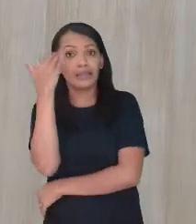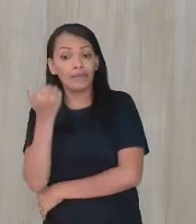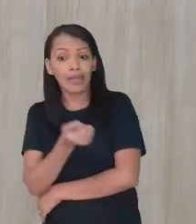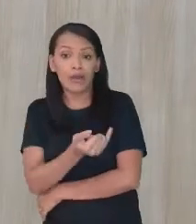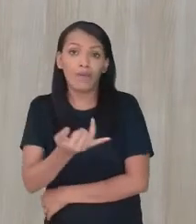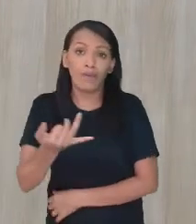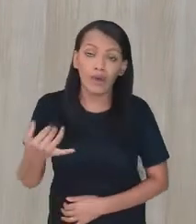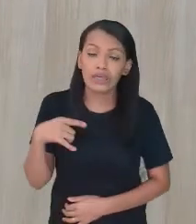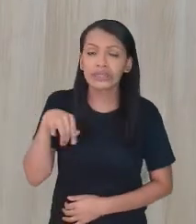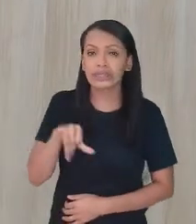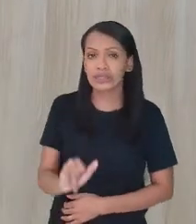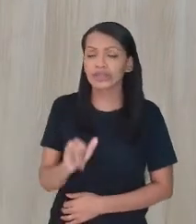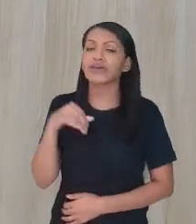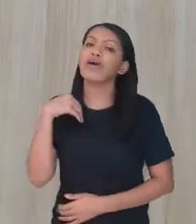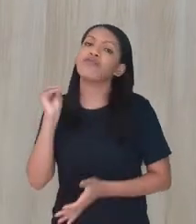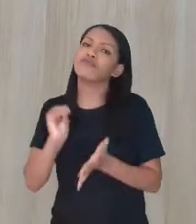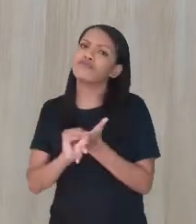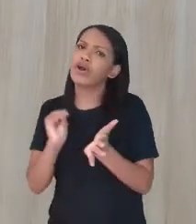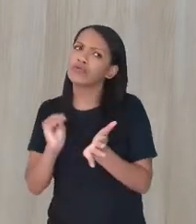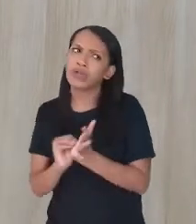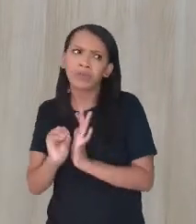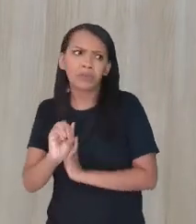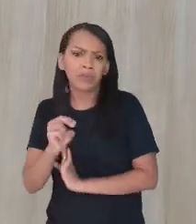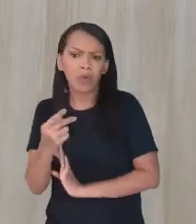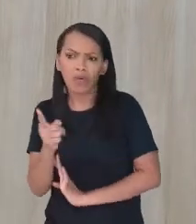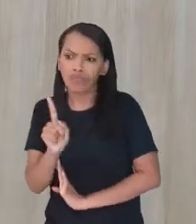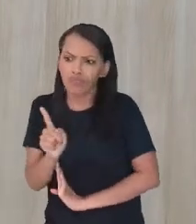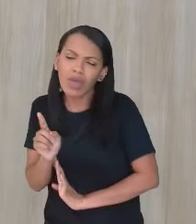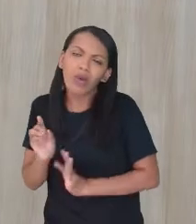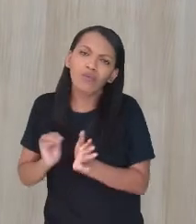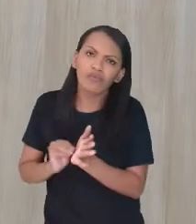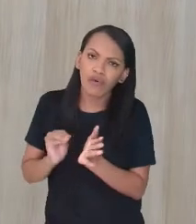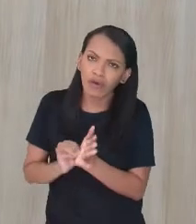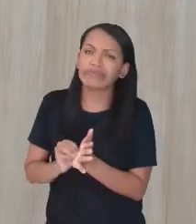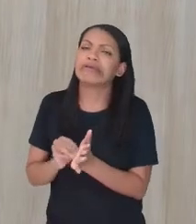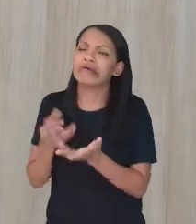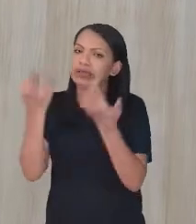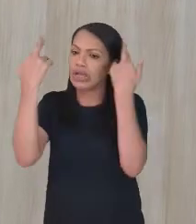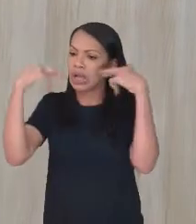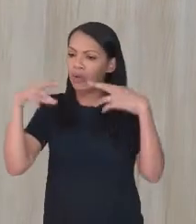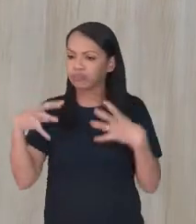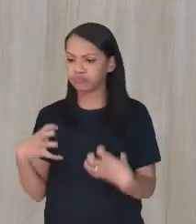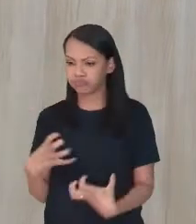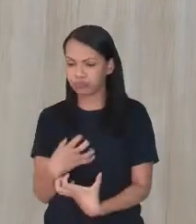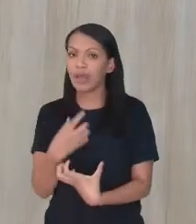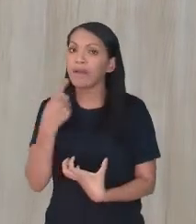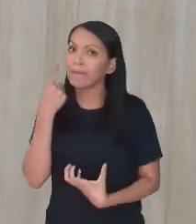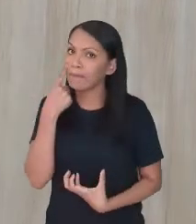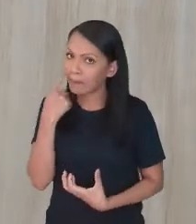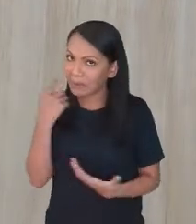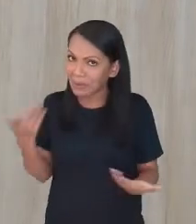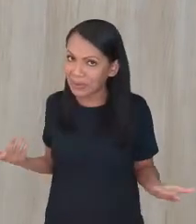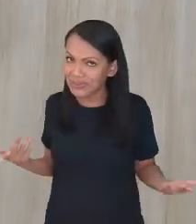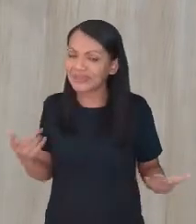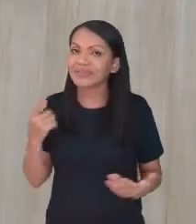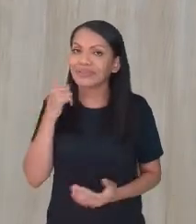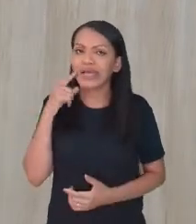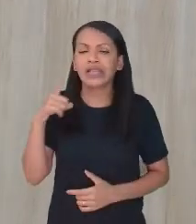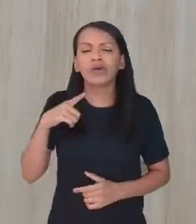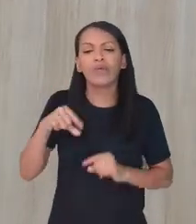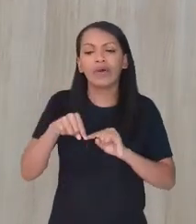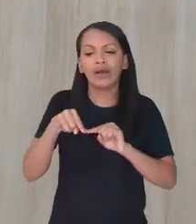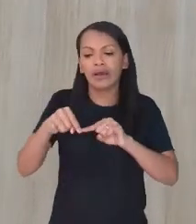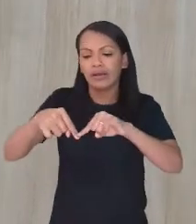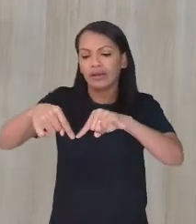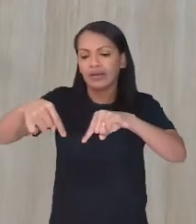se estava faltando ou não alguma ovelha, por exemplo. Eles mediam os seus